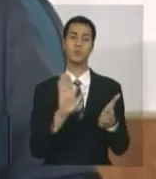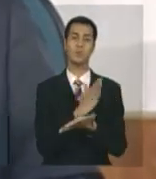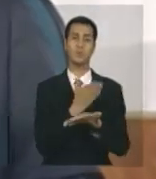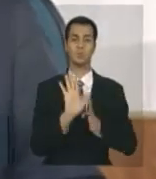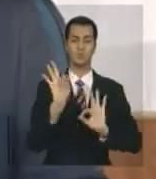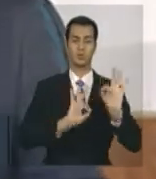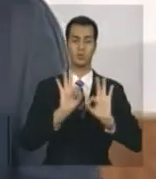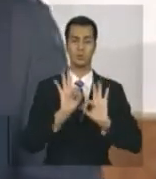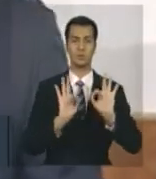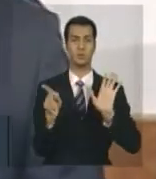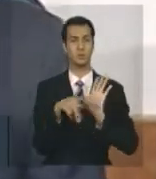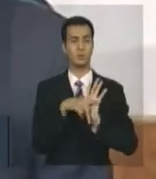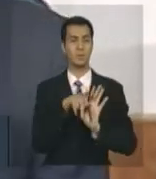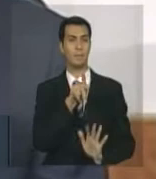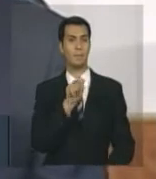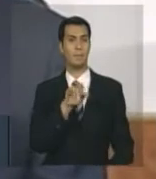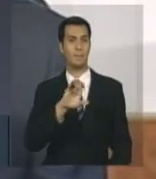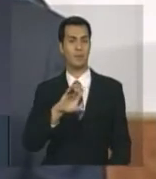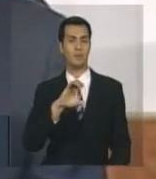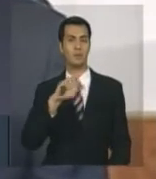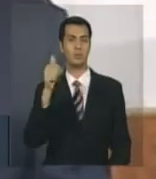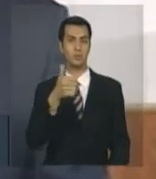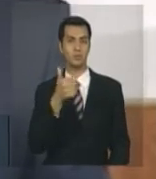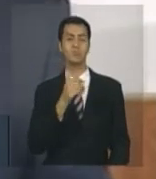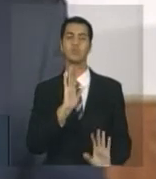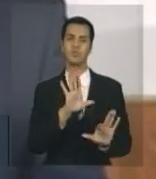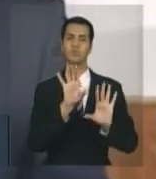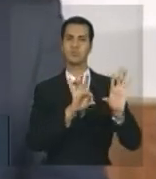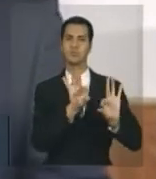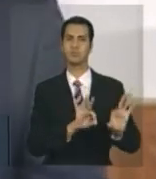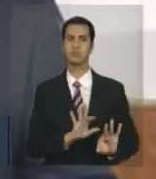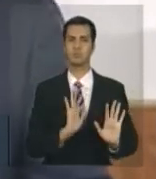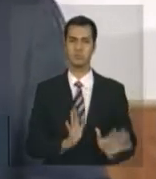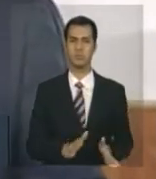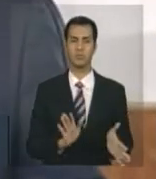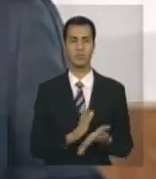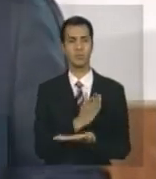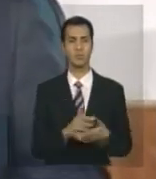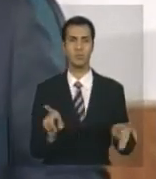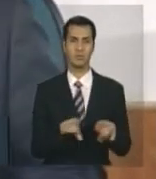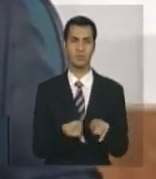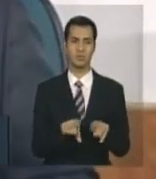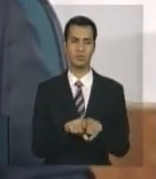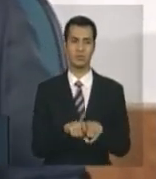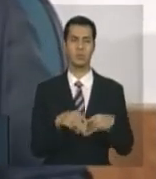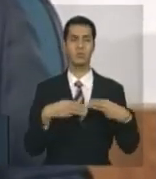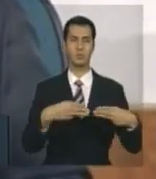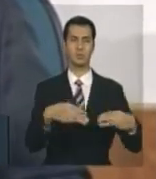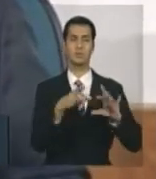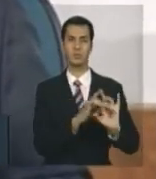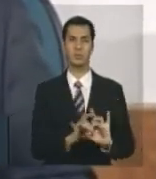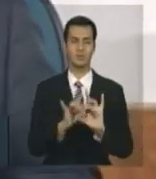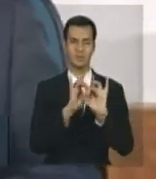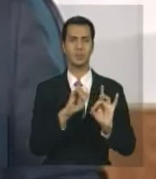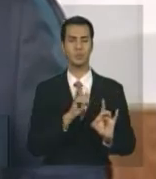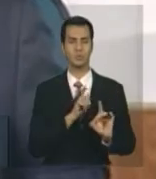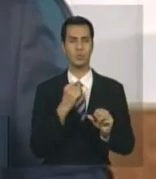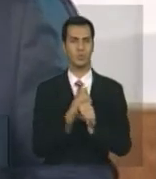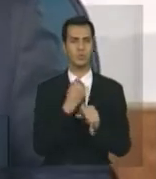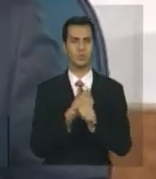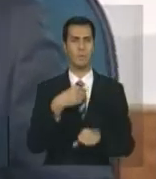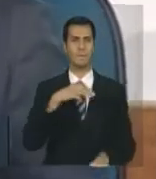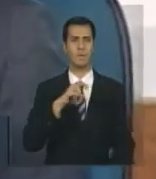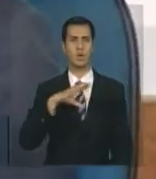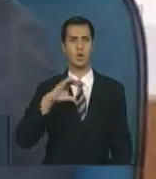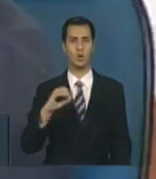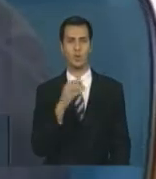selecionados e algumas obras de macrodrenagem ainda são tocadas pelo Ministério da Integração e ainda